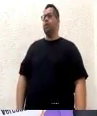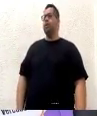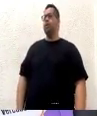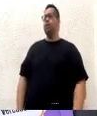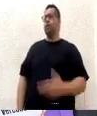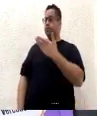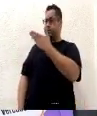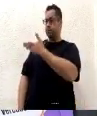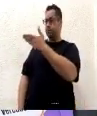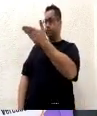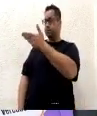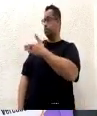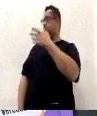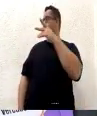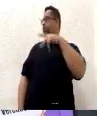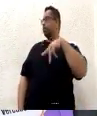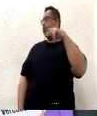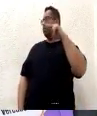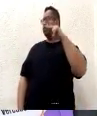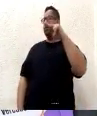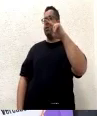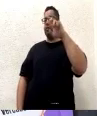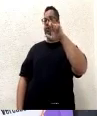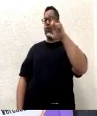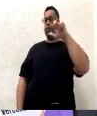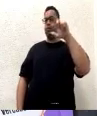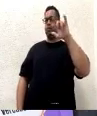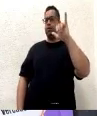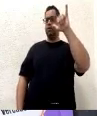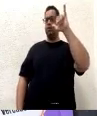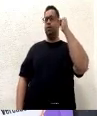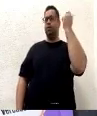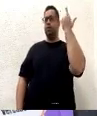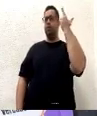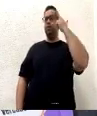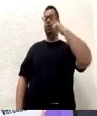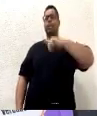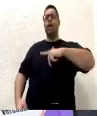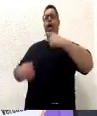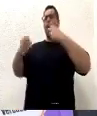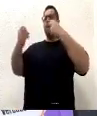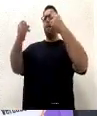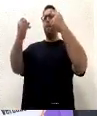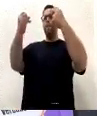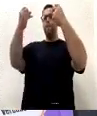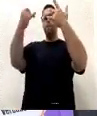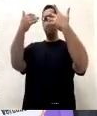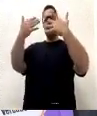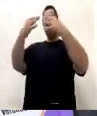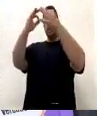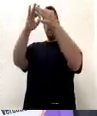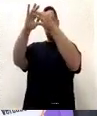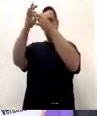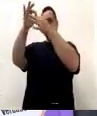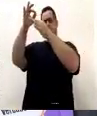você como a Kelly conseguem destrinchar esse esse rolo, né?